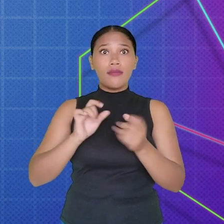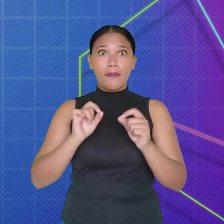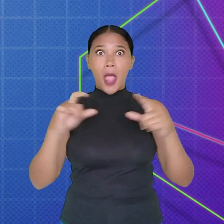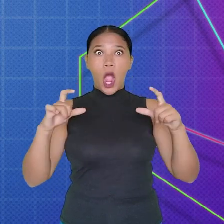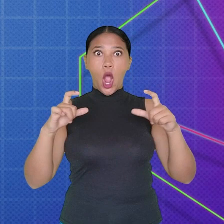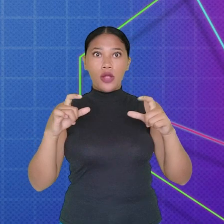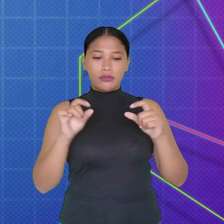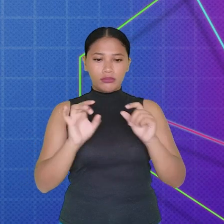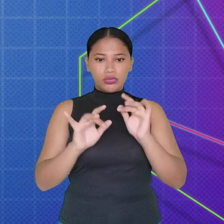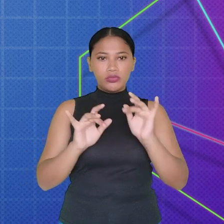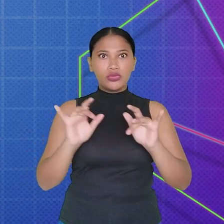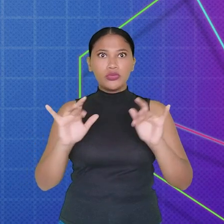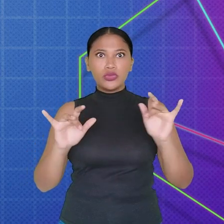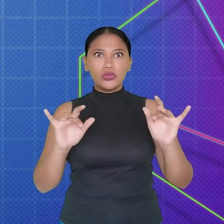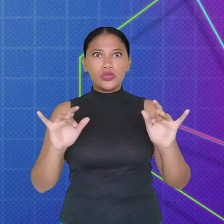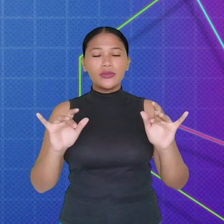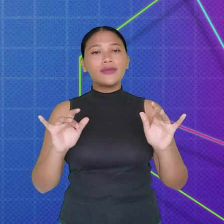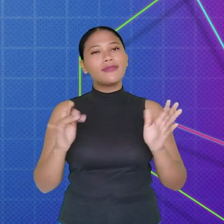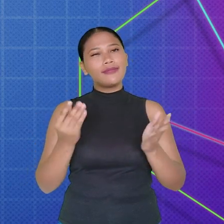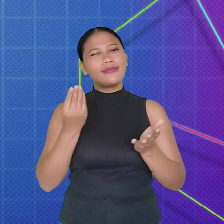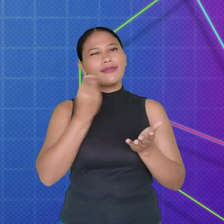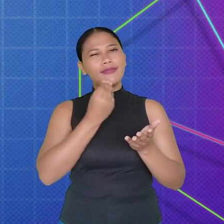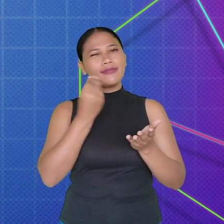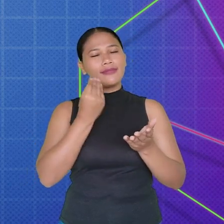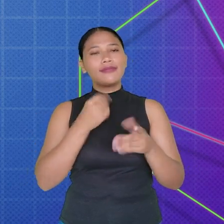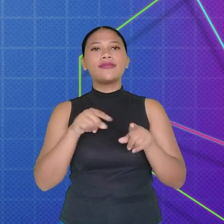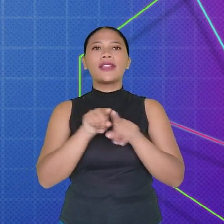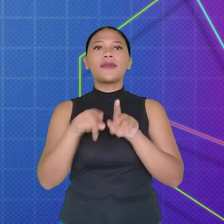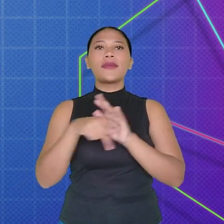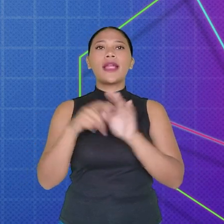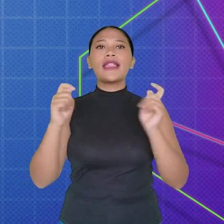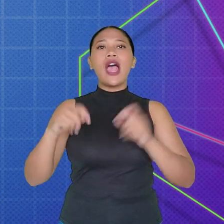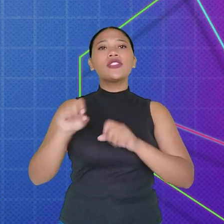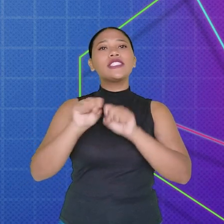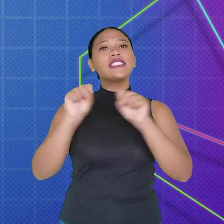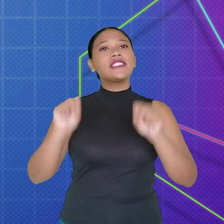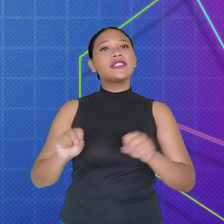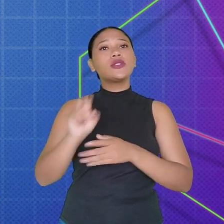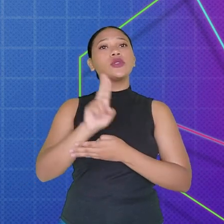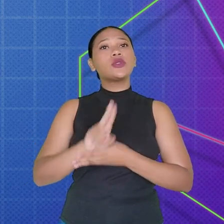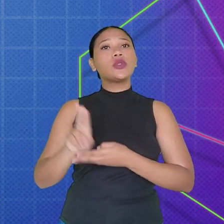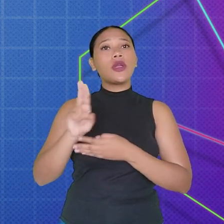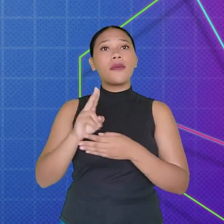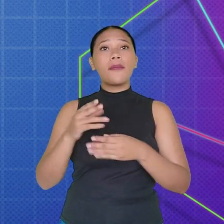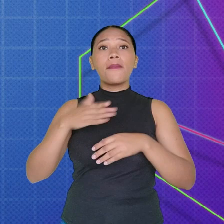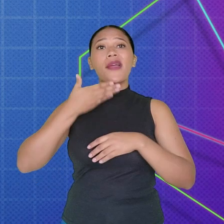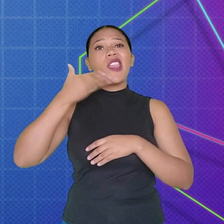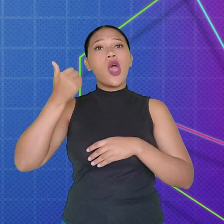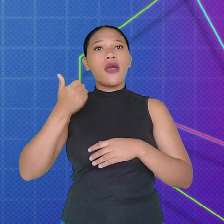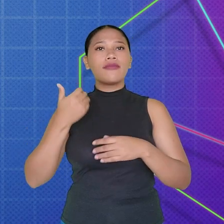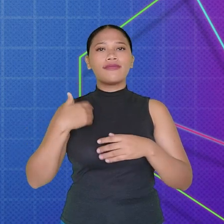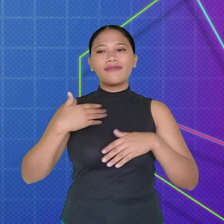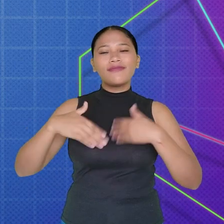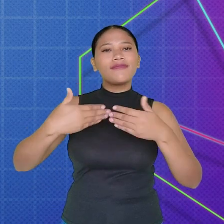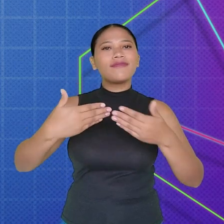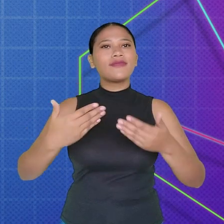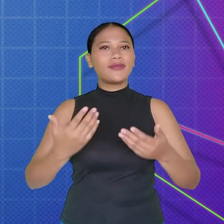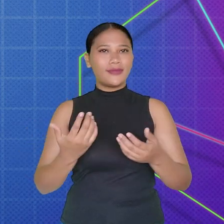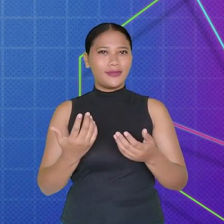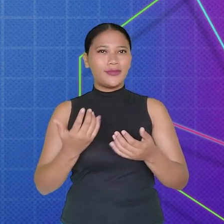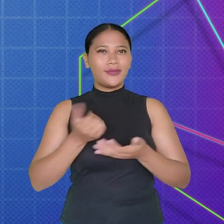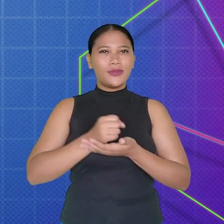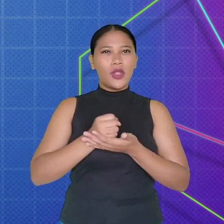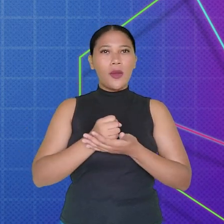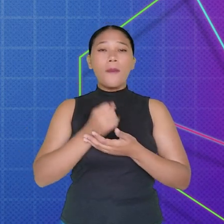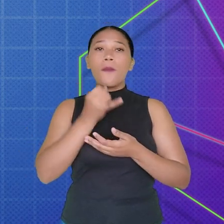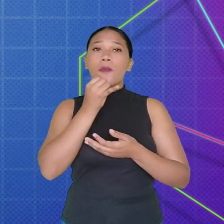botões maiores e mais espaçados. O uso de eventos de sistema também pode melhorar a mecânica do jogo. Por exemplo, se o